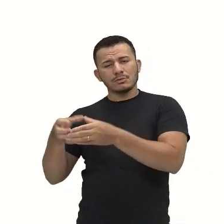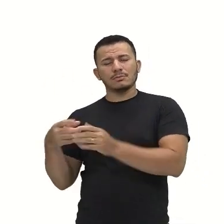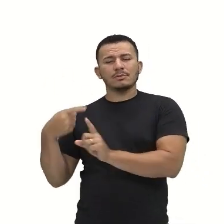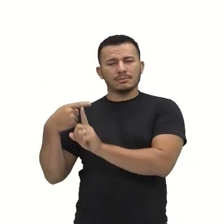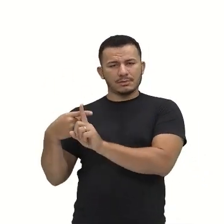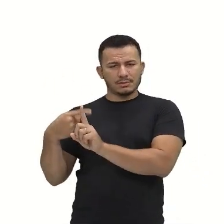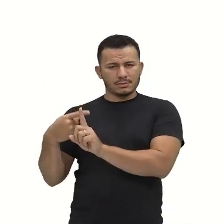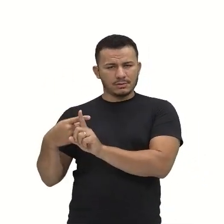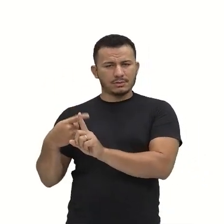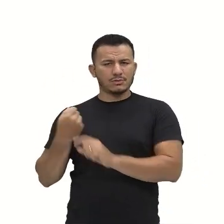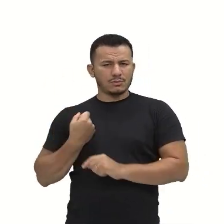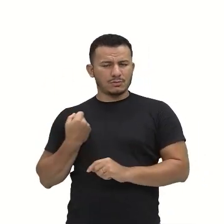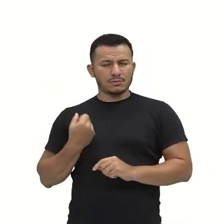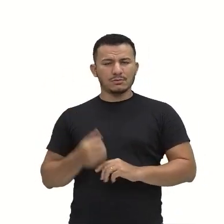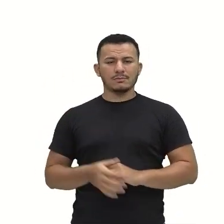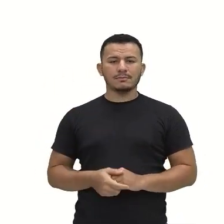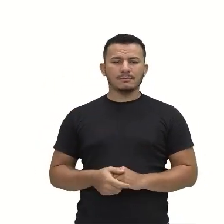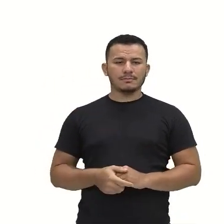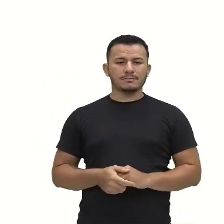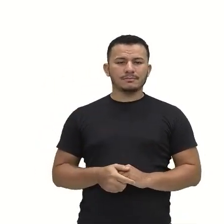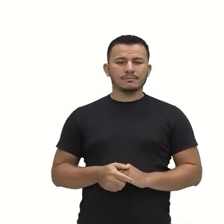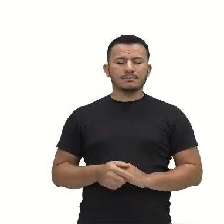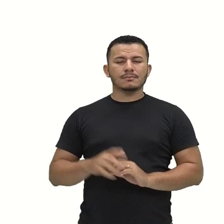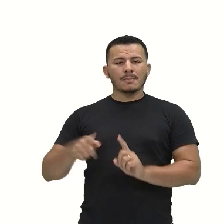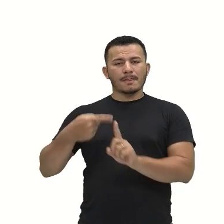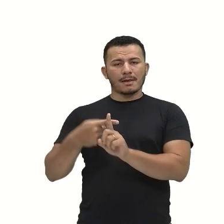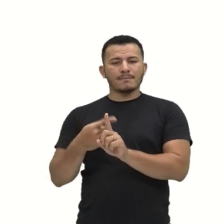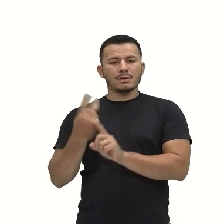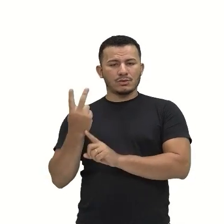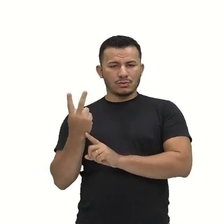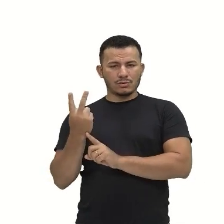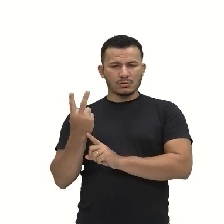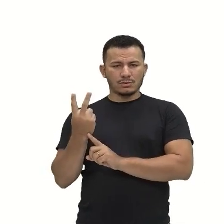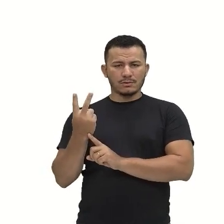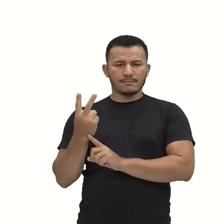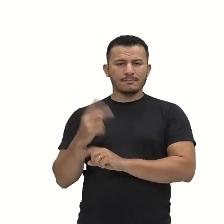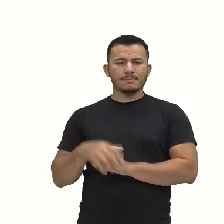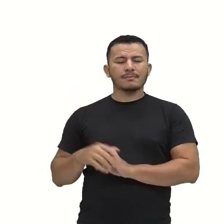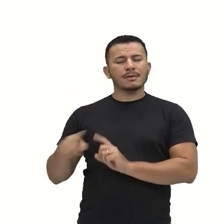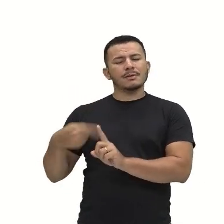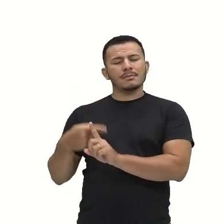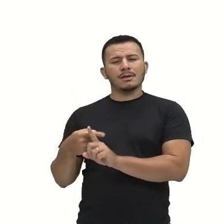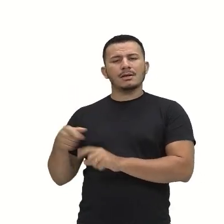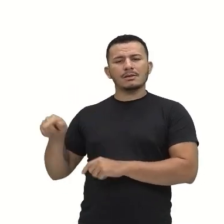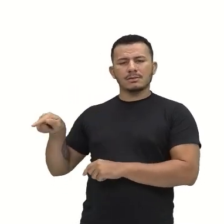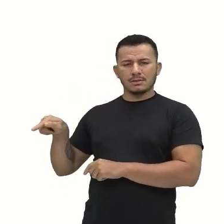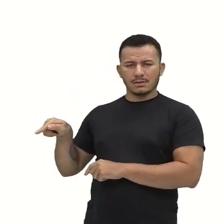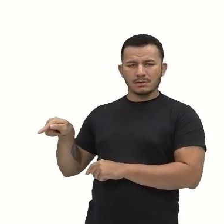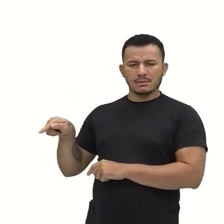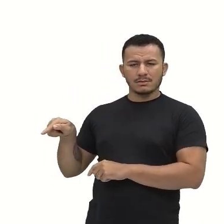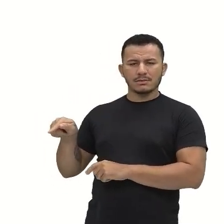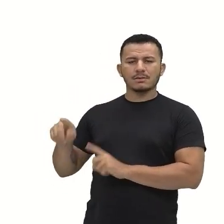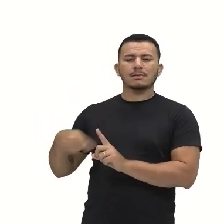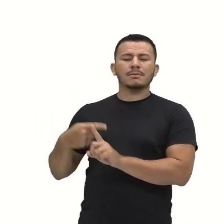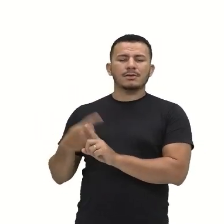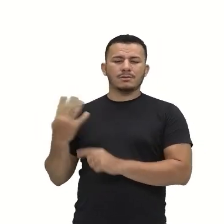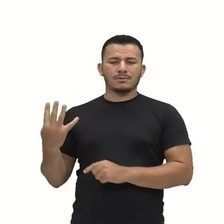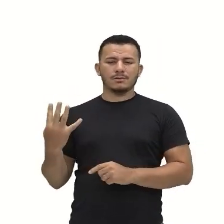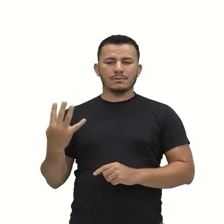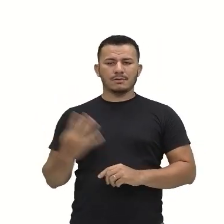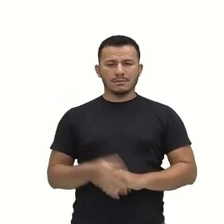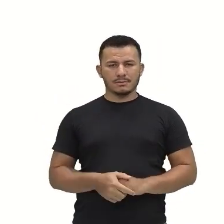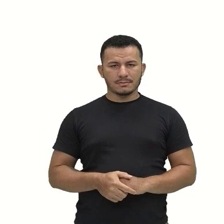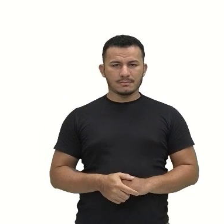tem mais. Então, mais 2, mais 7 e